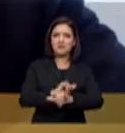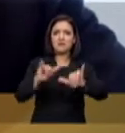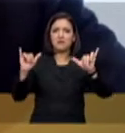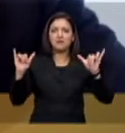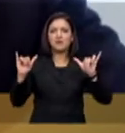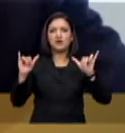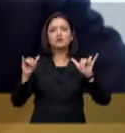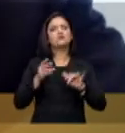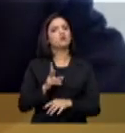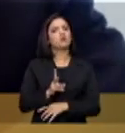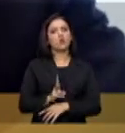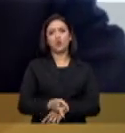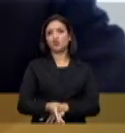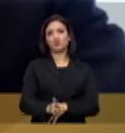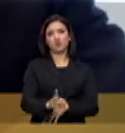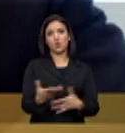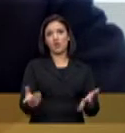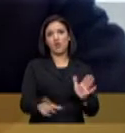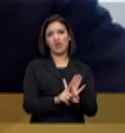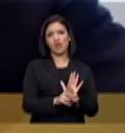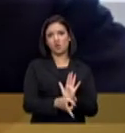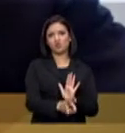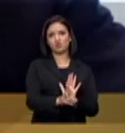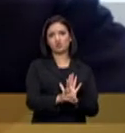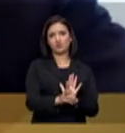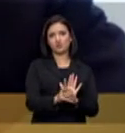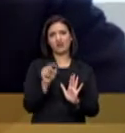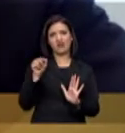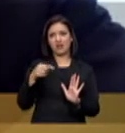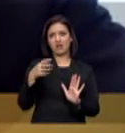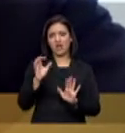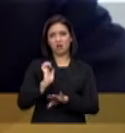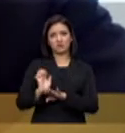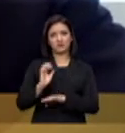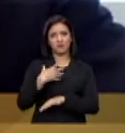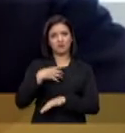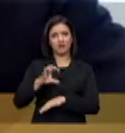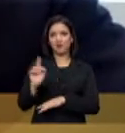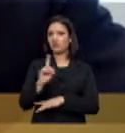diploma legislativo. Queria também fazer